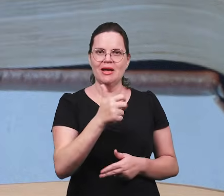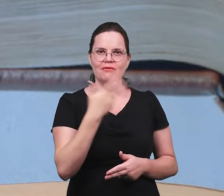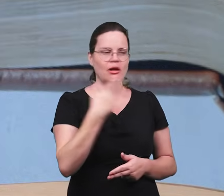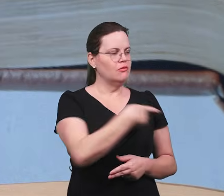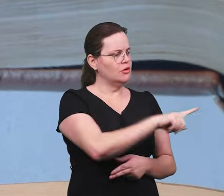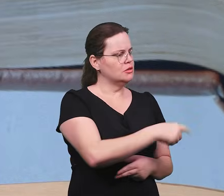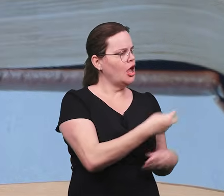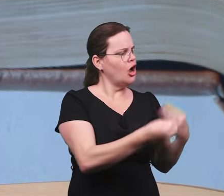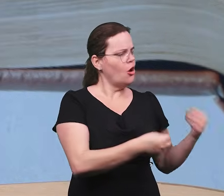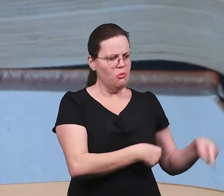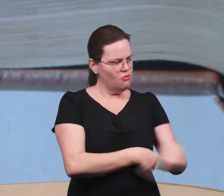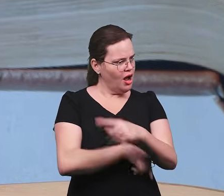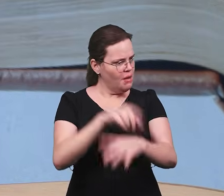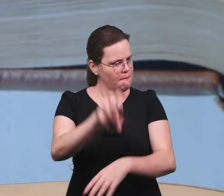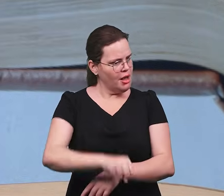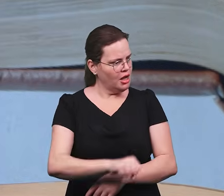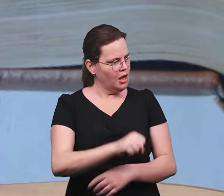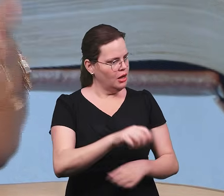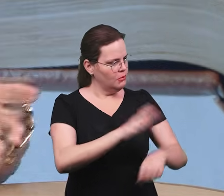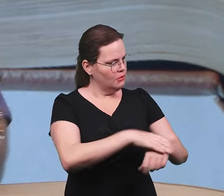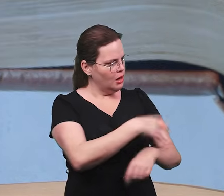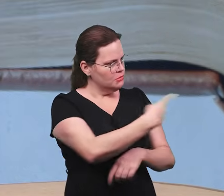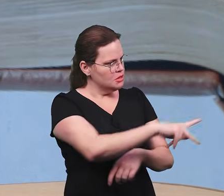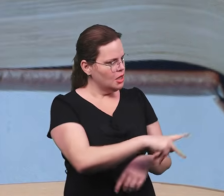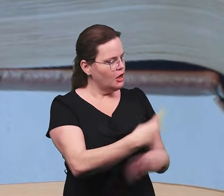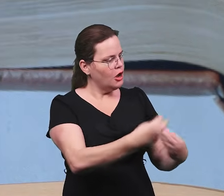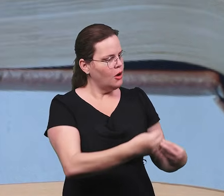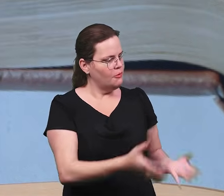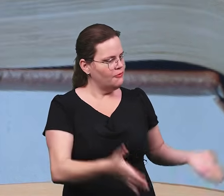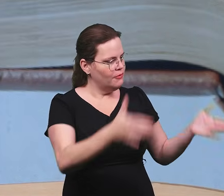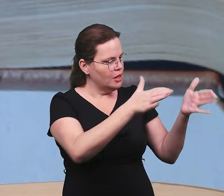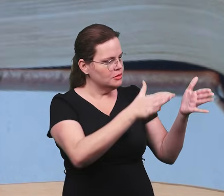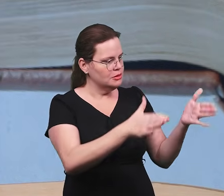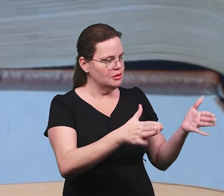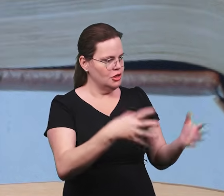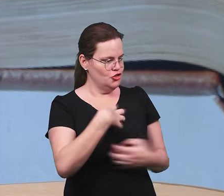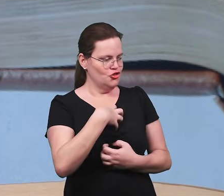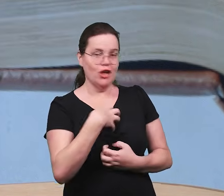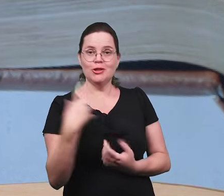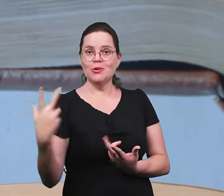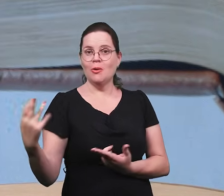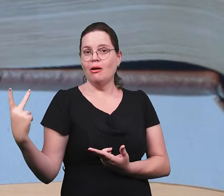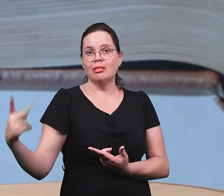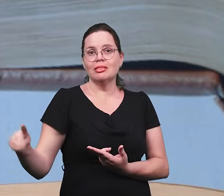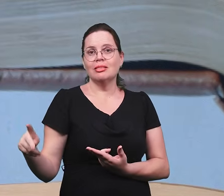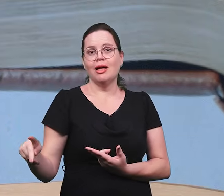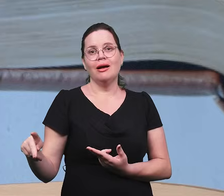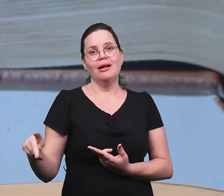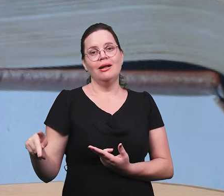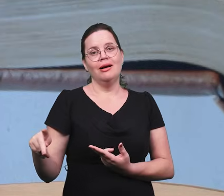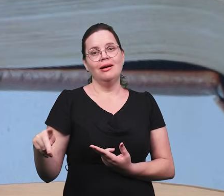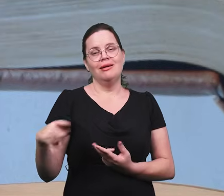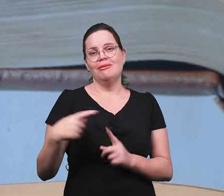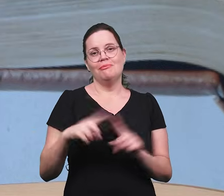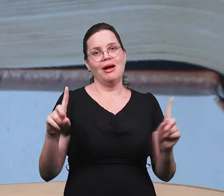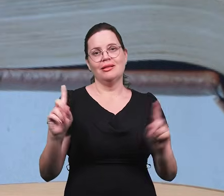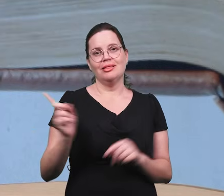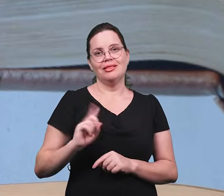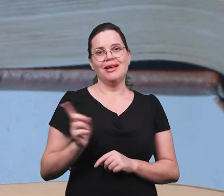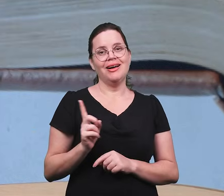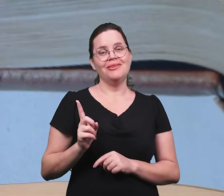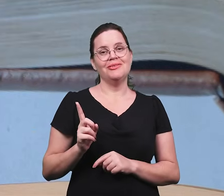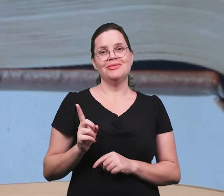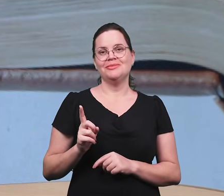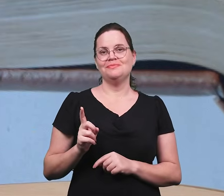fundo, queria que ele tivesse uma vasilha para tirar a água, e às vezes nós queremos que Jesus faça as coisas do